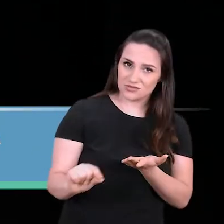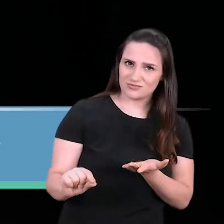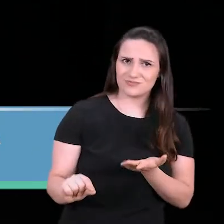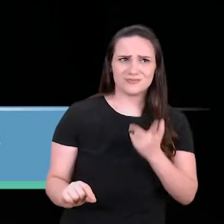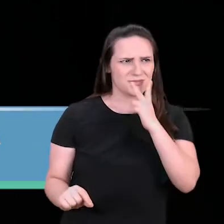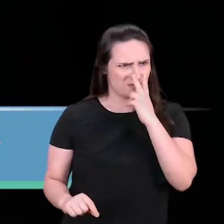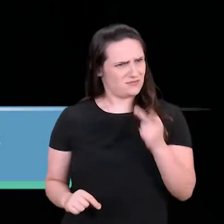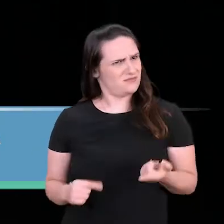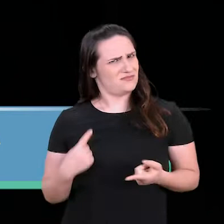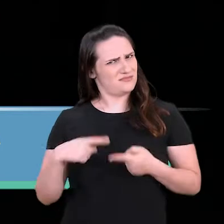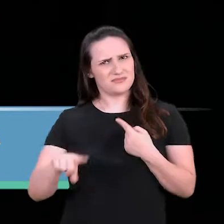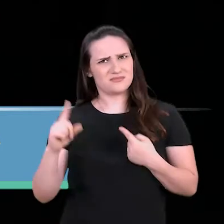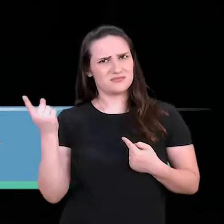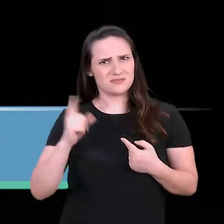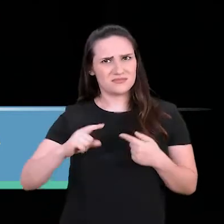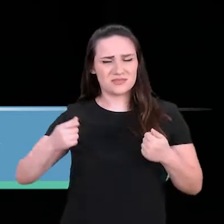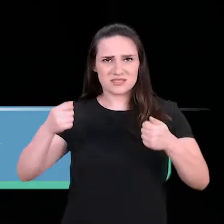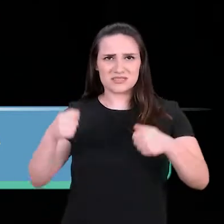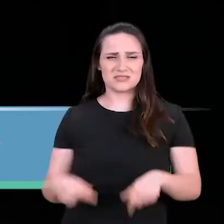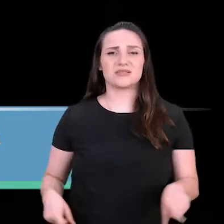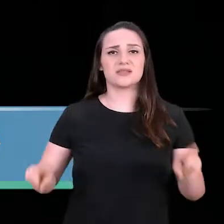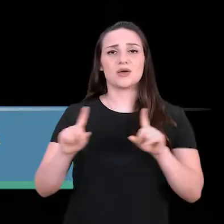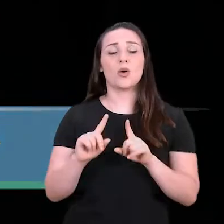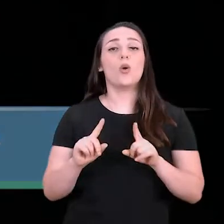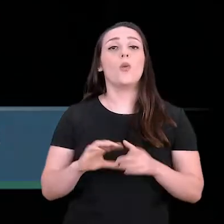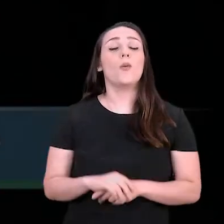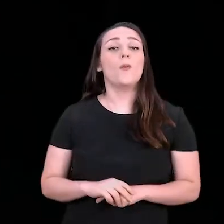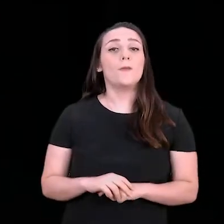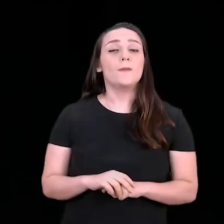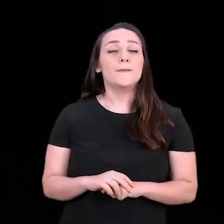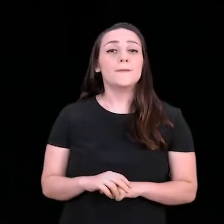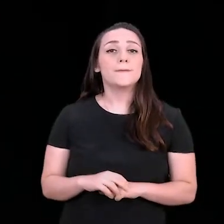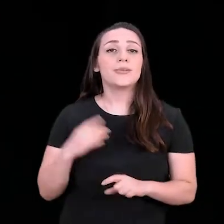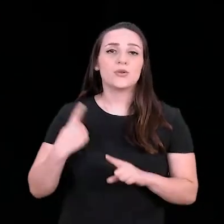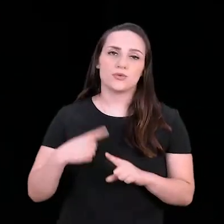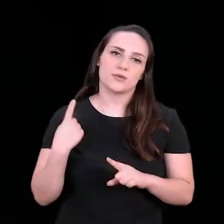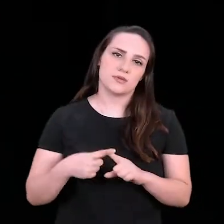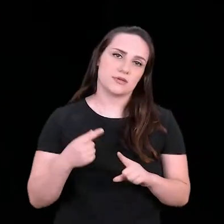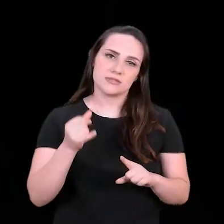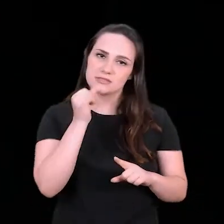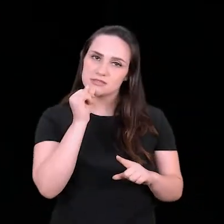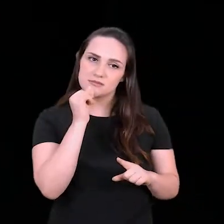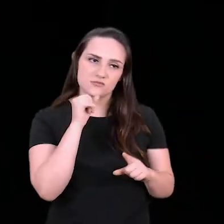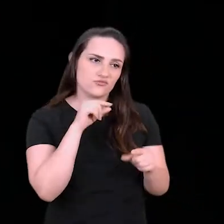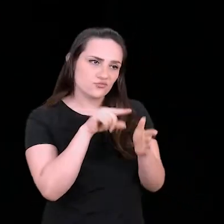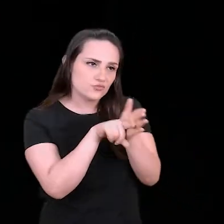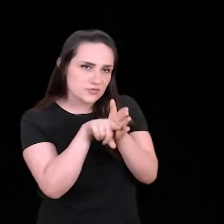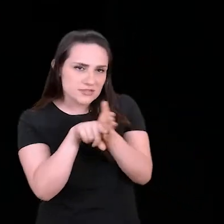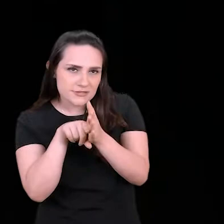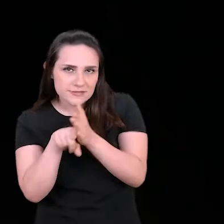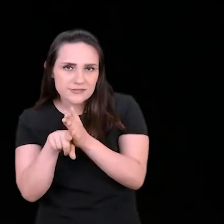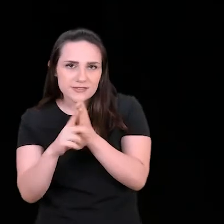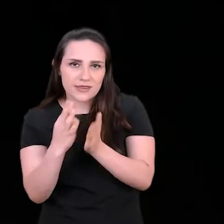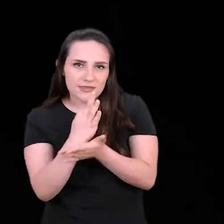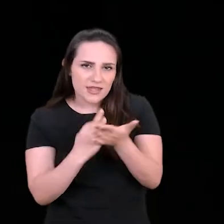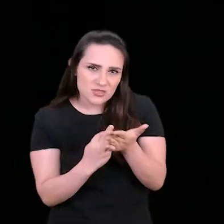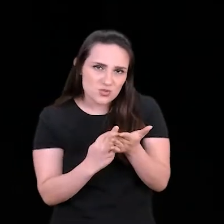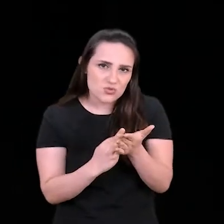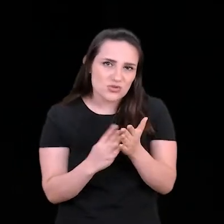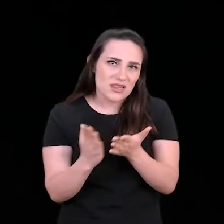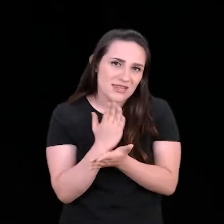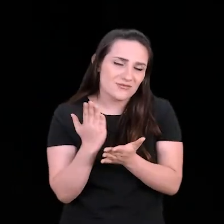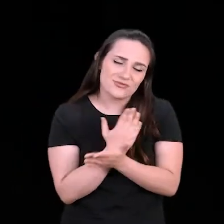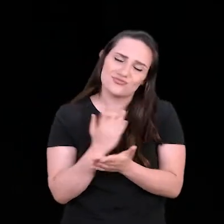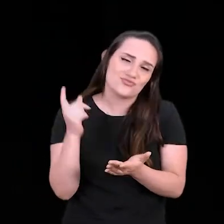isso teoricamente ali não é necessário, né, porque é você buscar esses conteúdos,